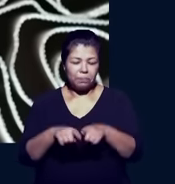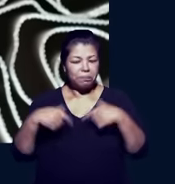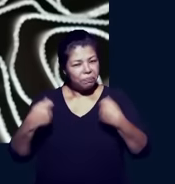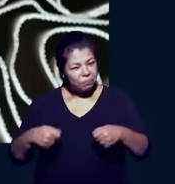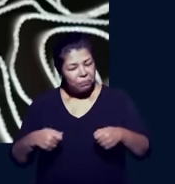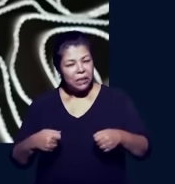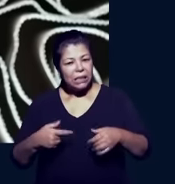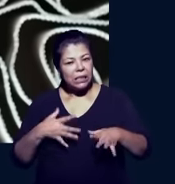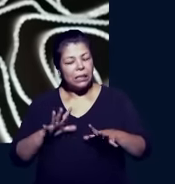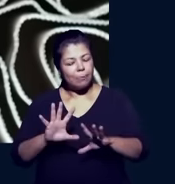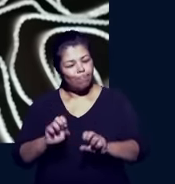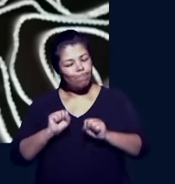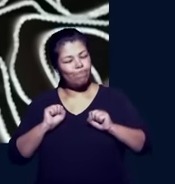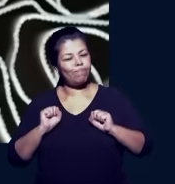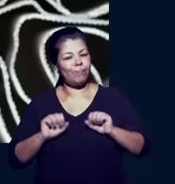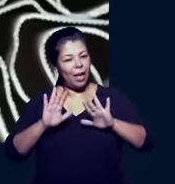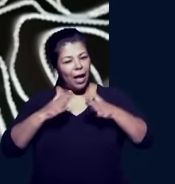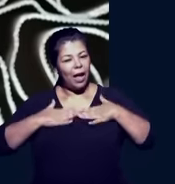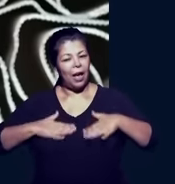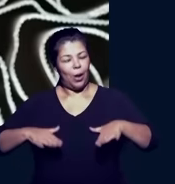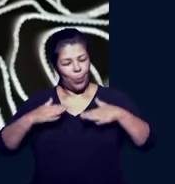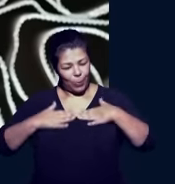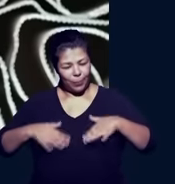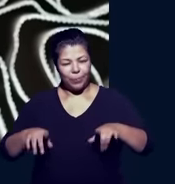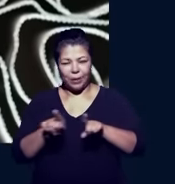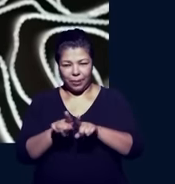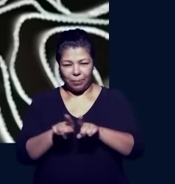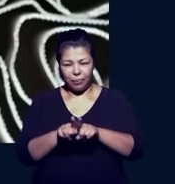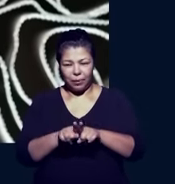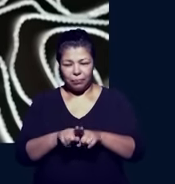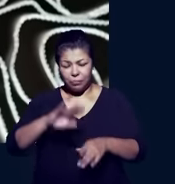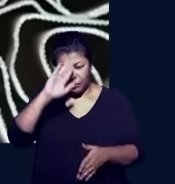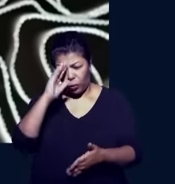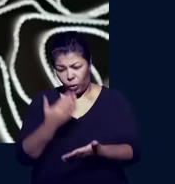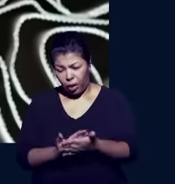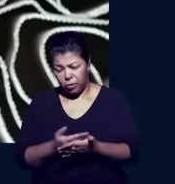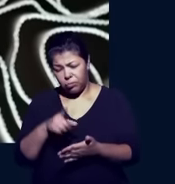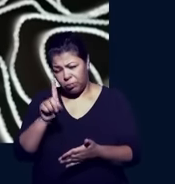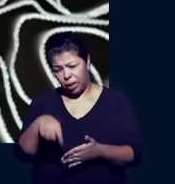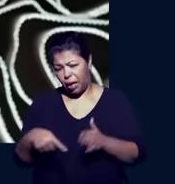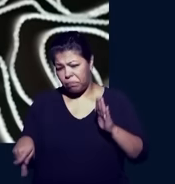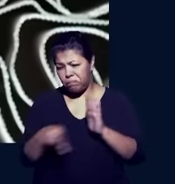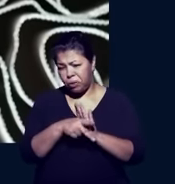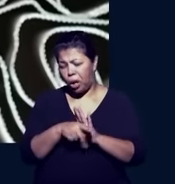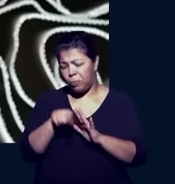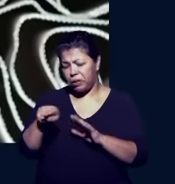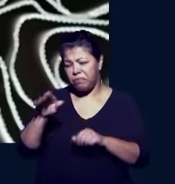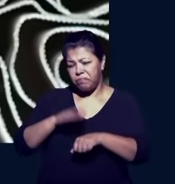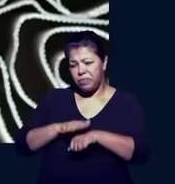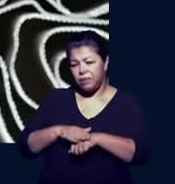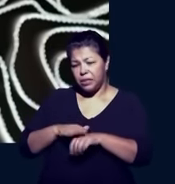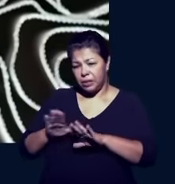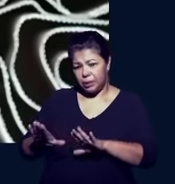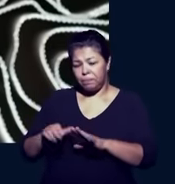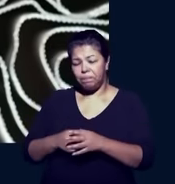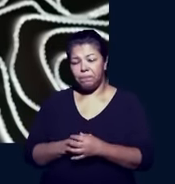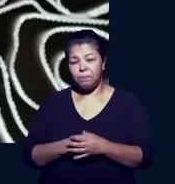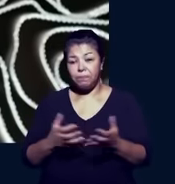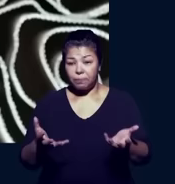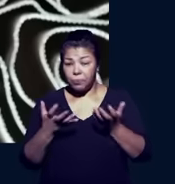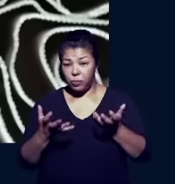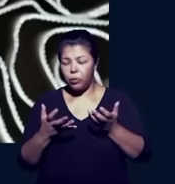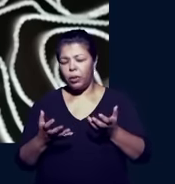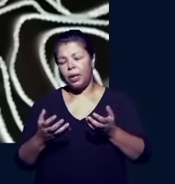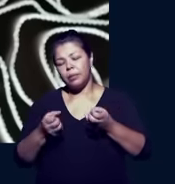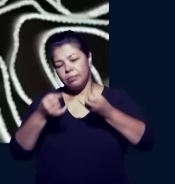segurar a ansiedade e eu acho que vai ser o que o o Fed o Fed vai fazer eu quero ressaltar uma um um ainda sobre